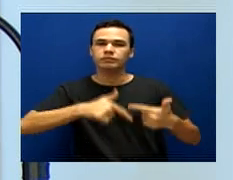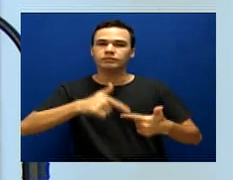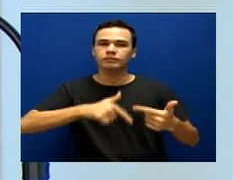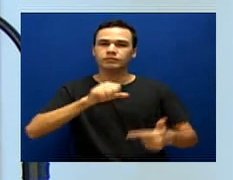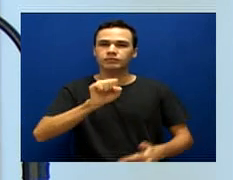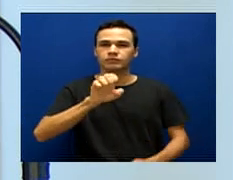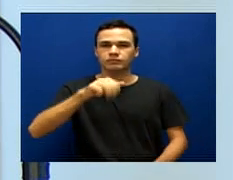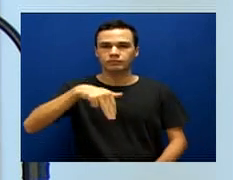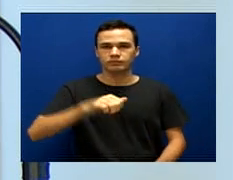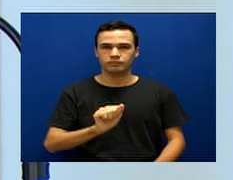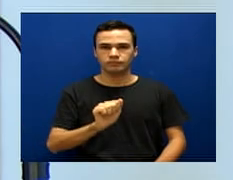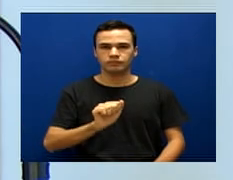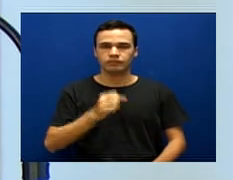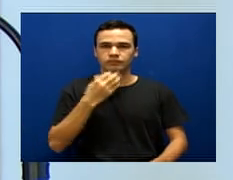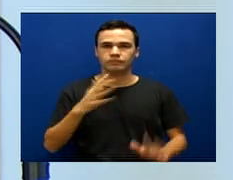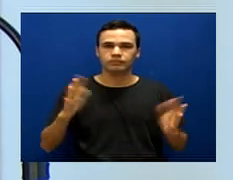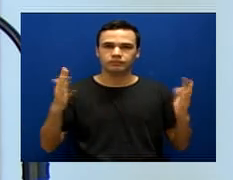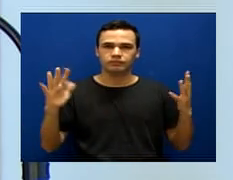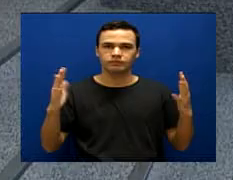SEMA.